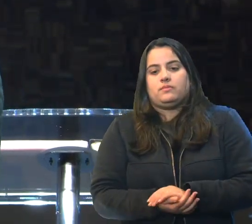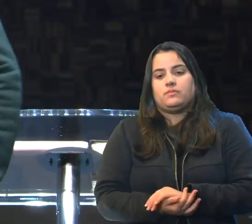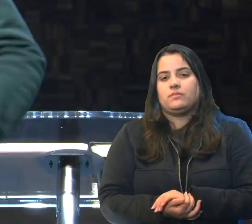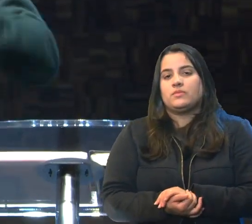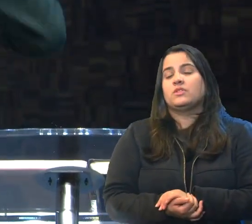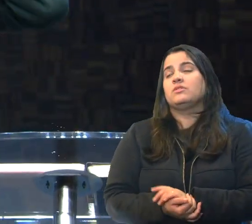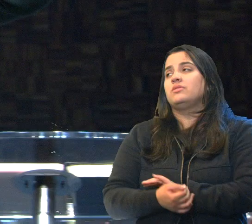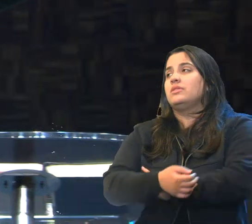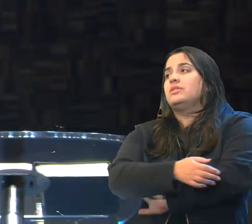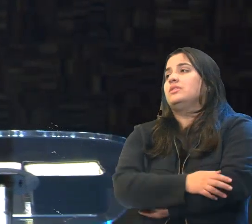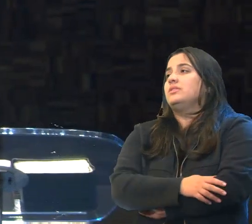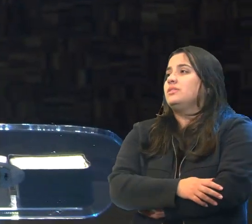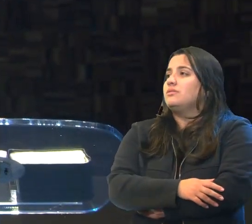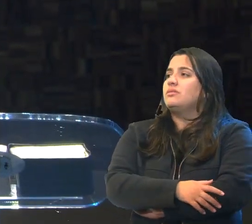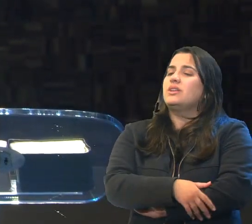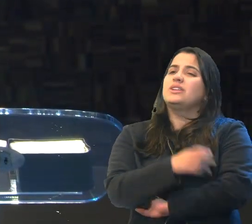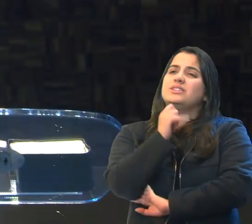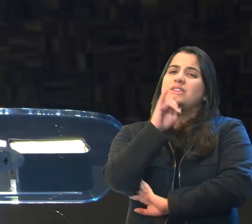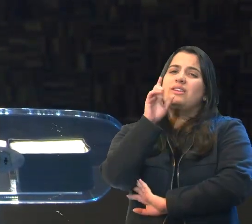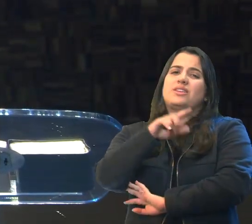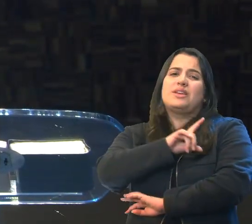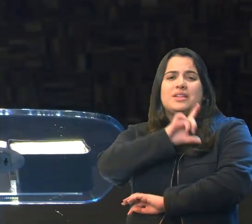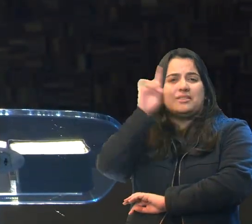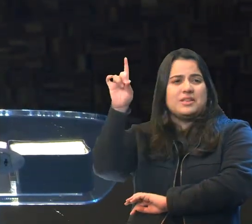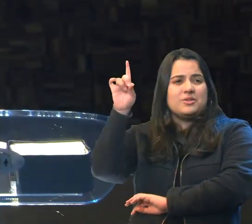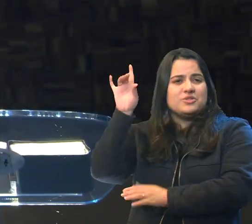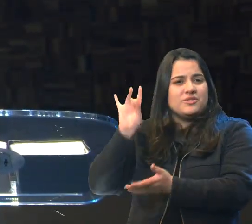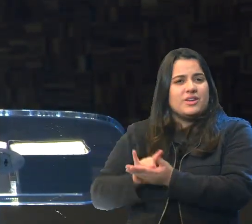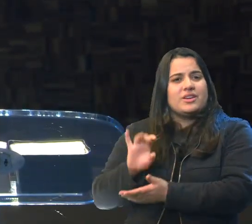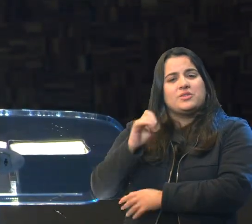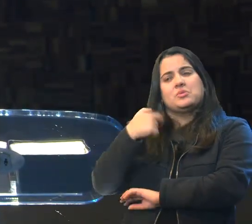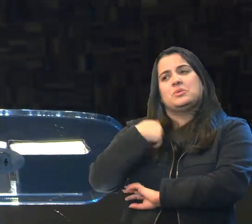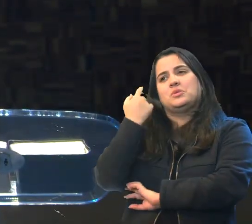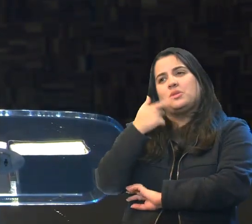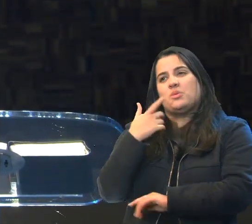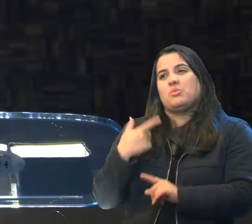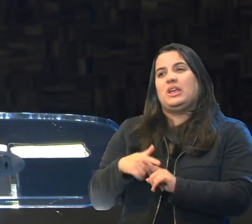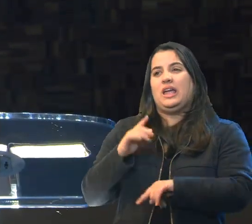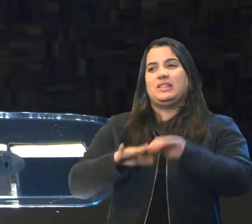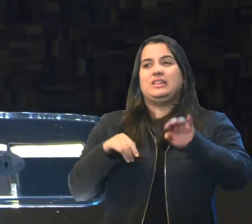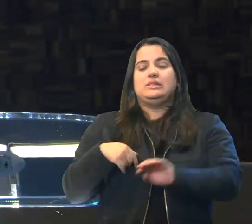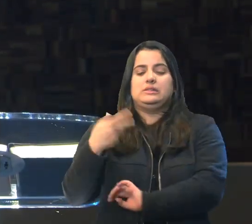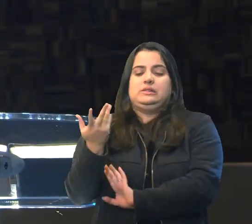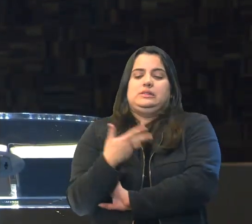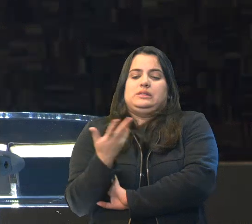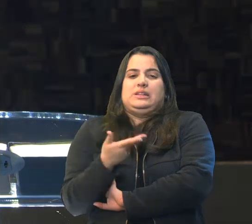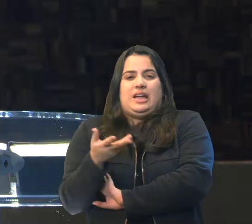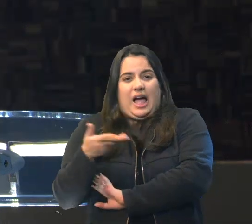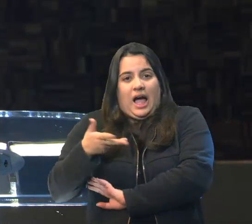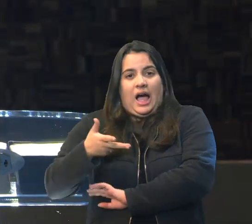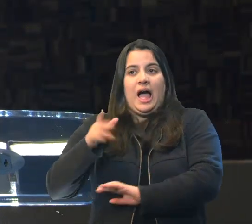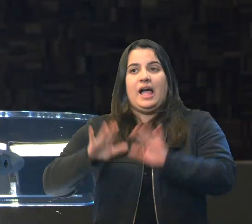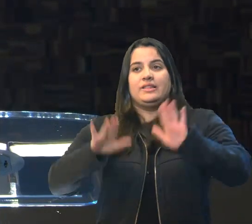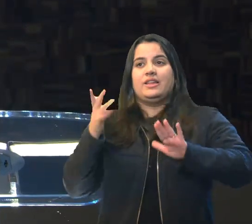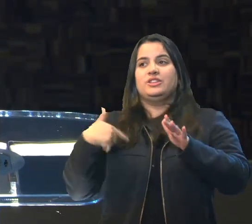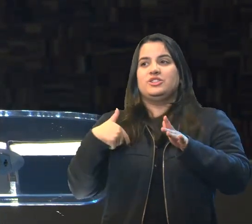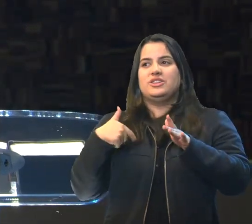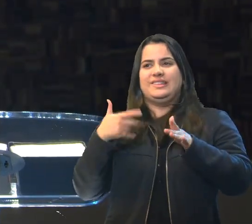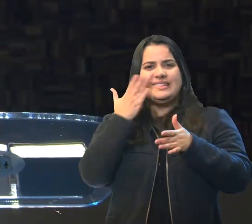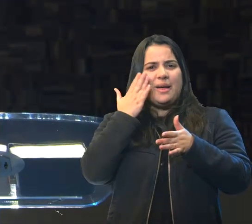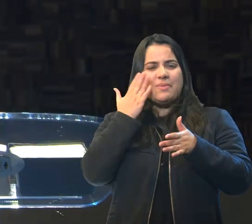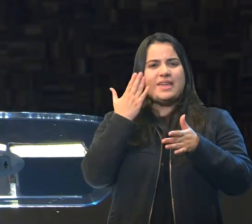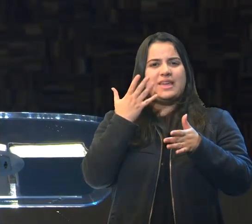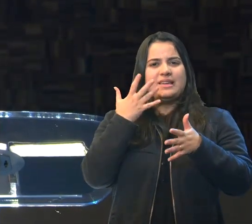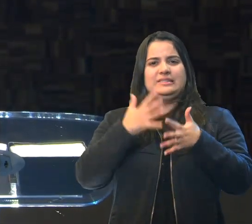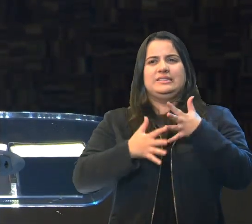E eu falei, cara, será que eu estou ouvindo a voz de Deus ou que eu estou maluco? Porque quando a gente está no X2, a gente começa a confundir tudo, sabe?